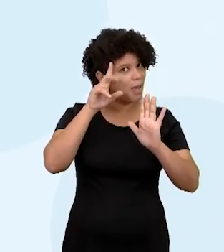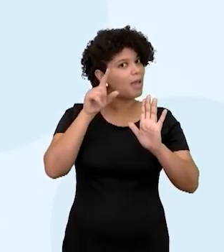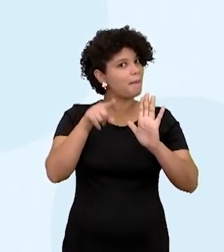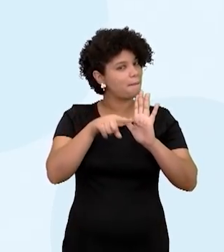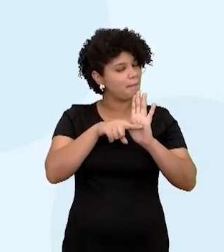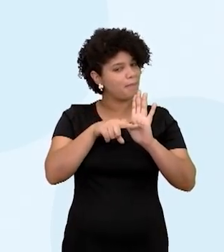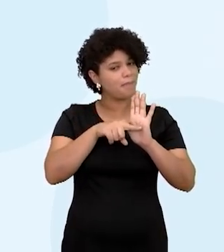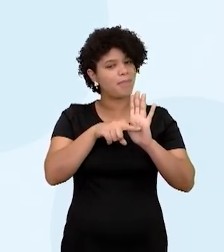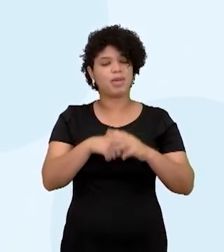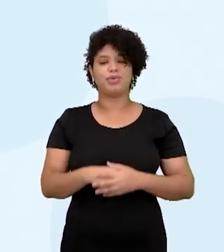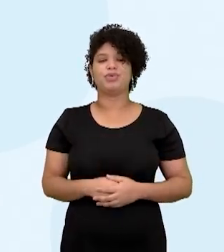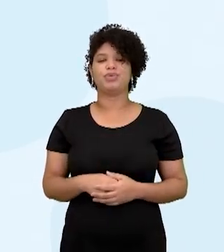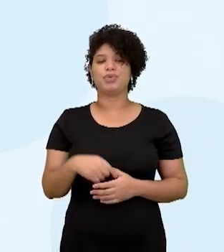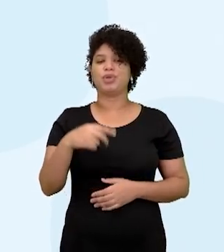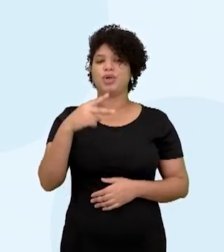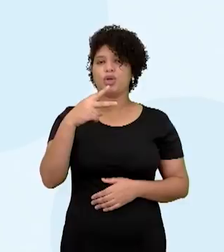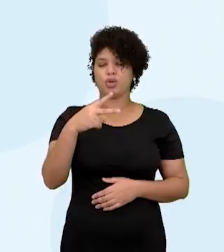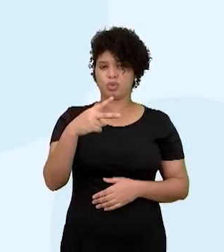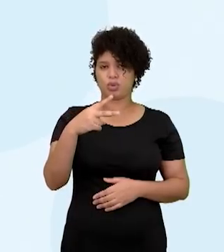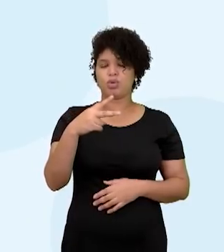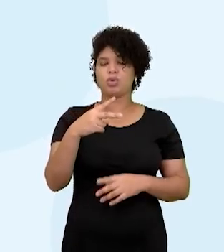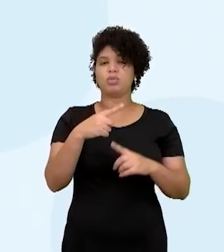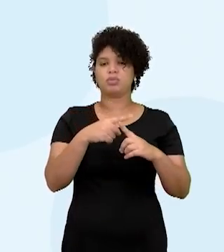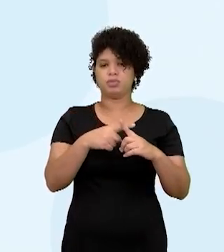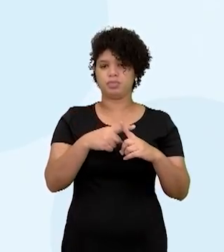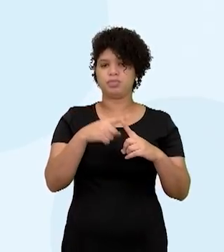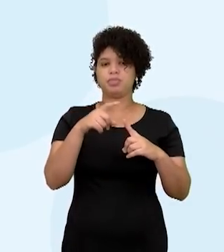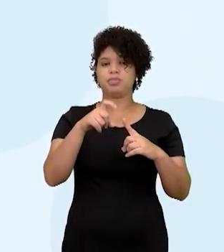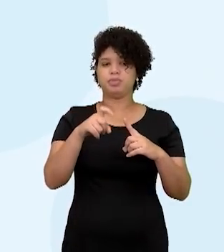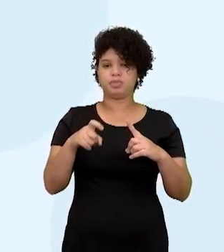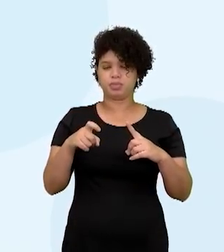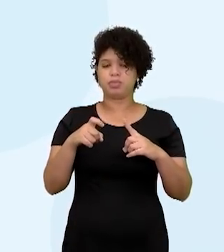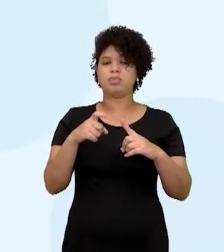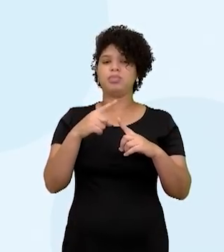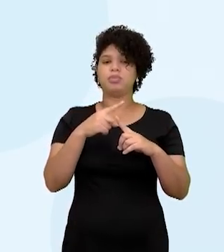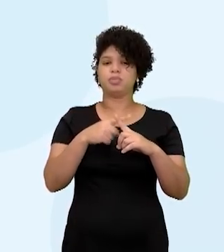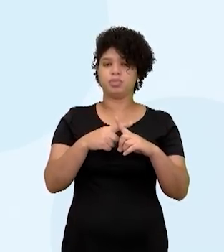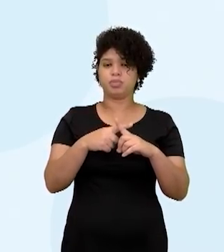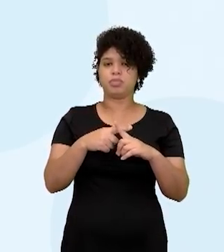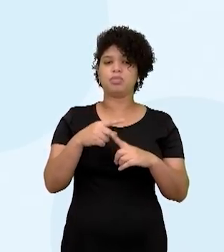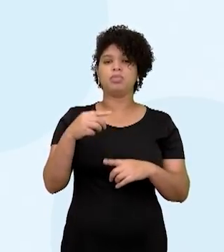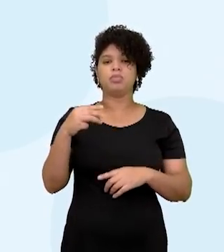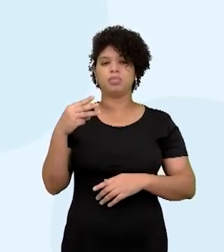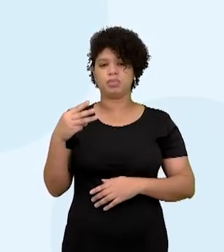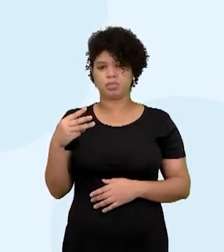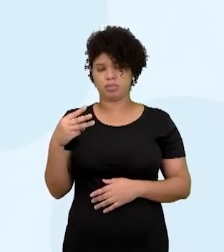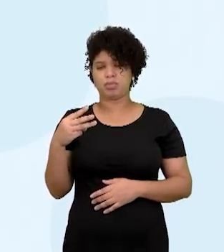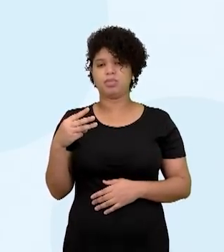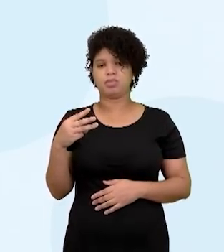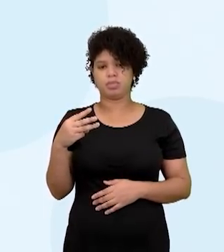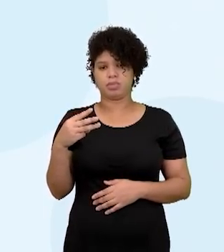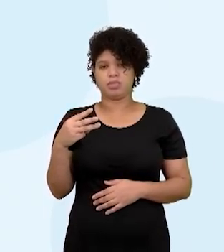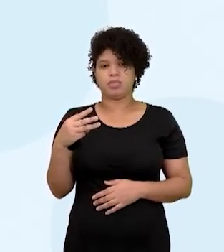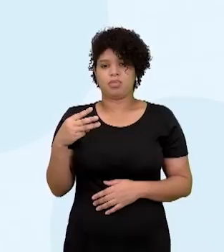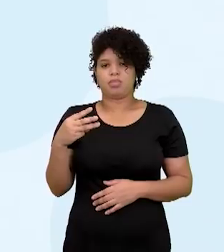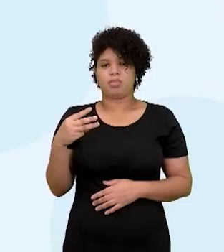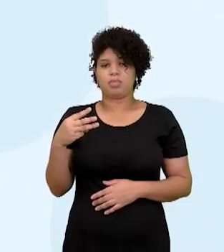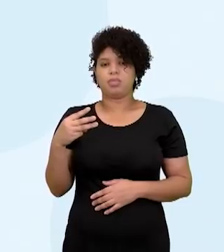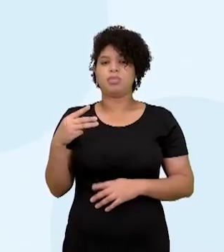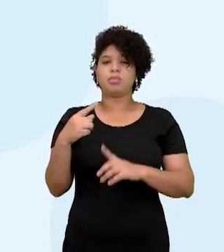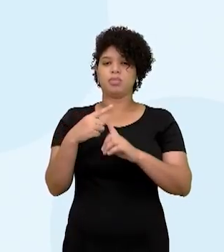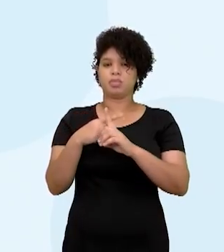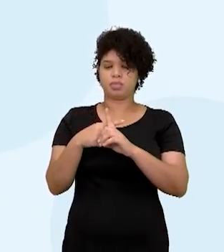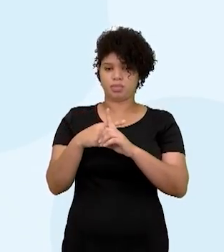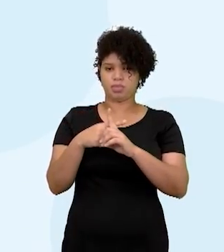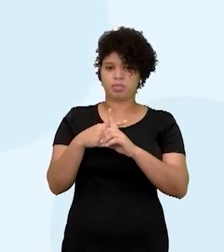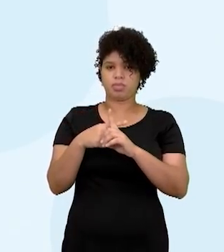porque é diferença, 2 vezes o primeiro termo, que é x, vezes o segundo termo. Quem é o segundo termo? Ah, é o 3, sem o sinal, né?